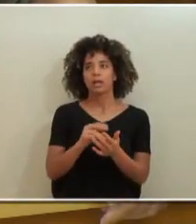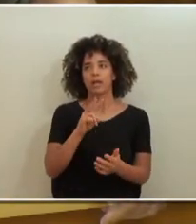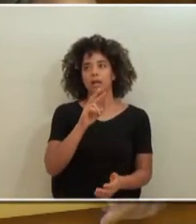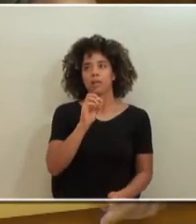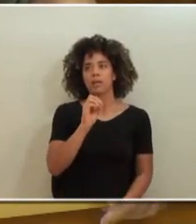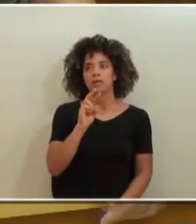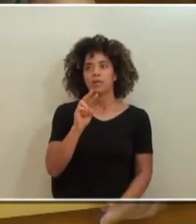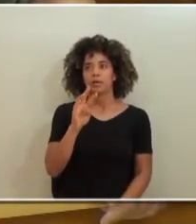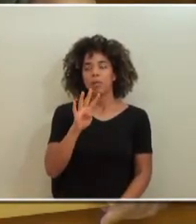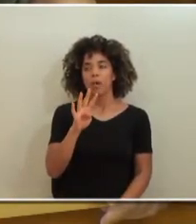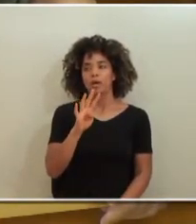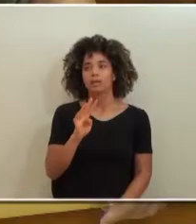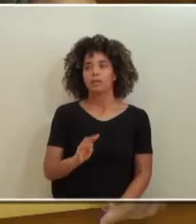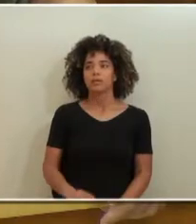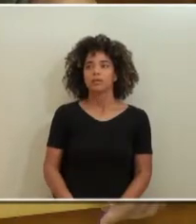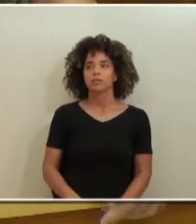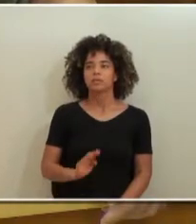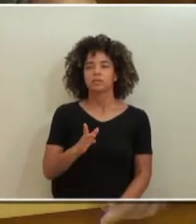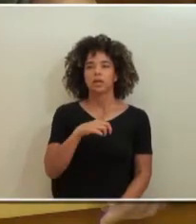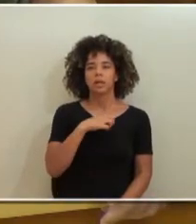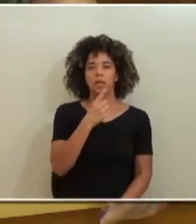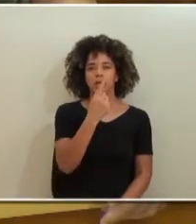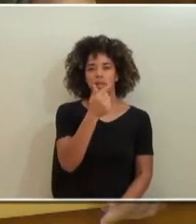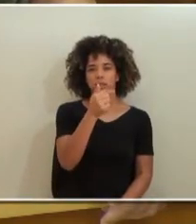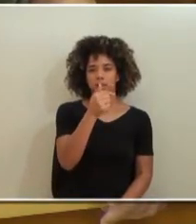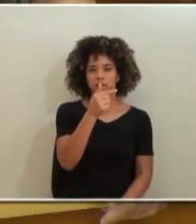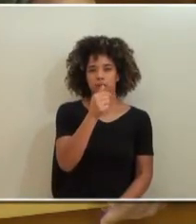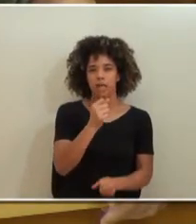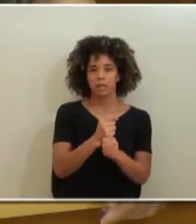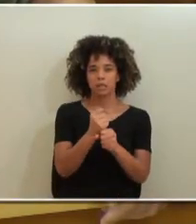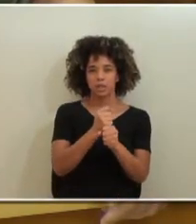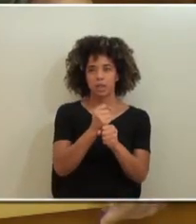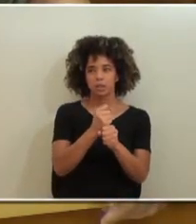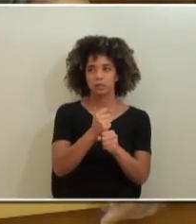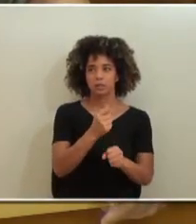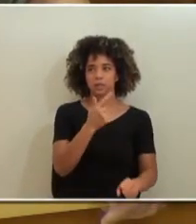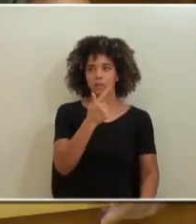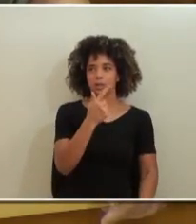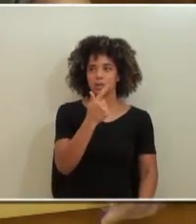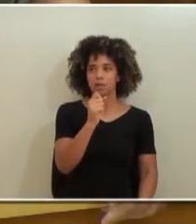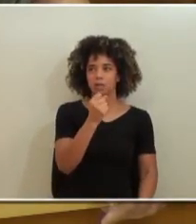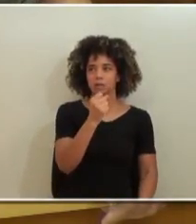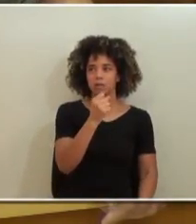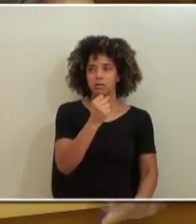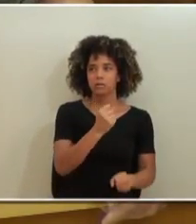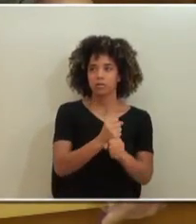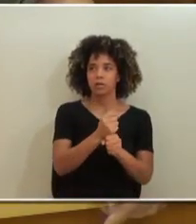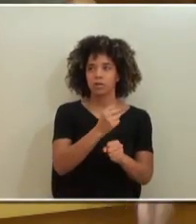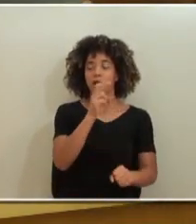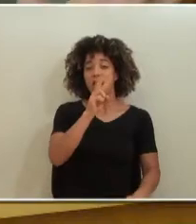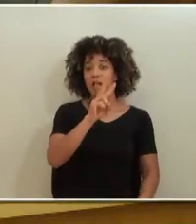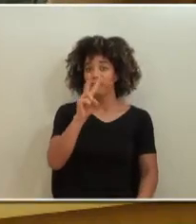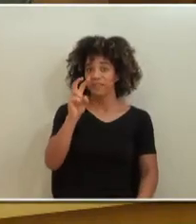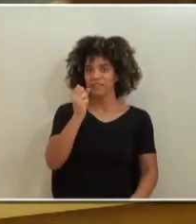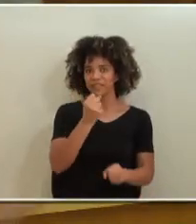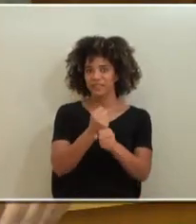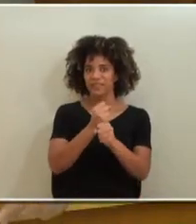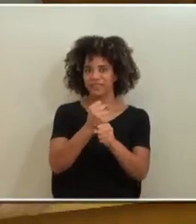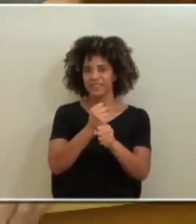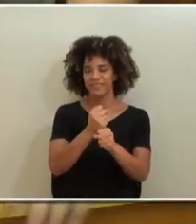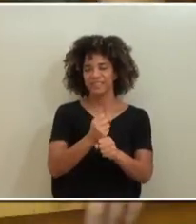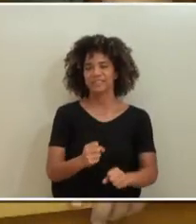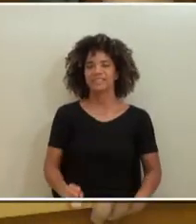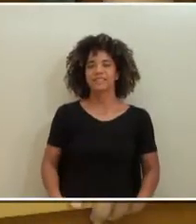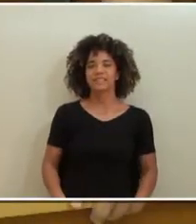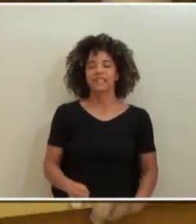2024, então são 17, 18 anos, né? É isso? 22 anos, oh, desculpa.